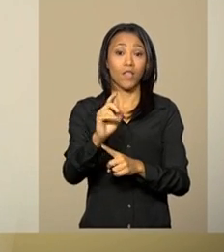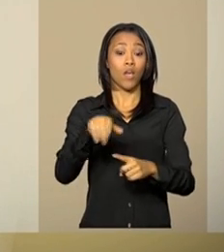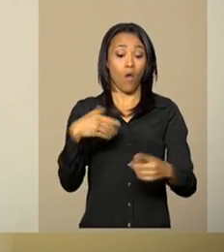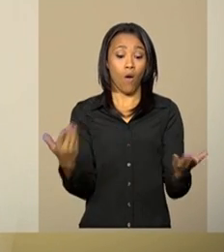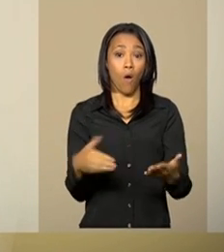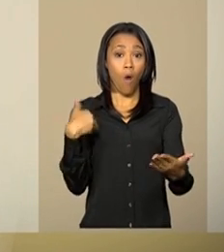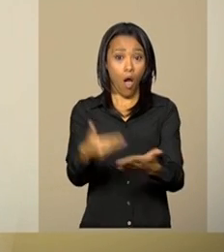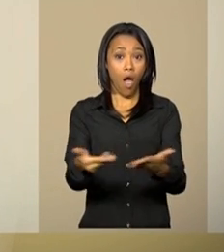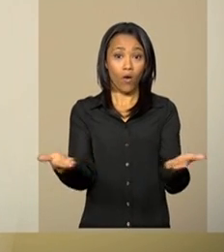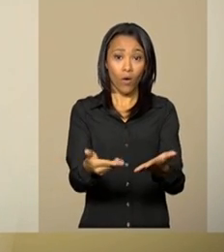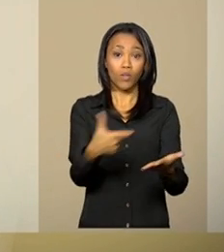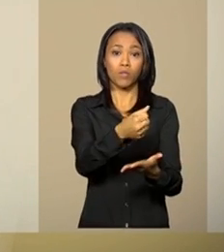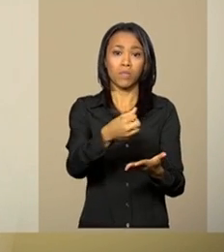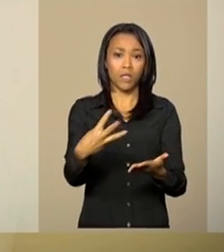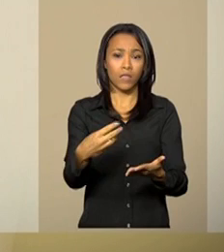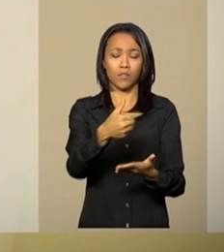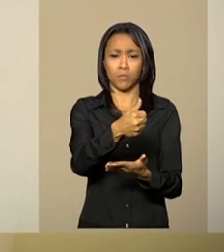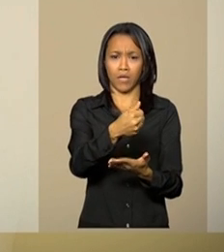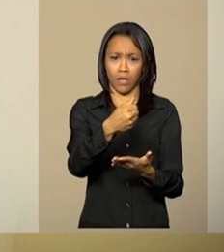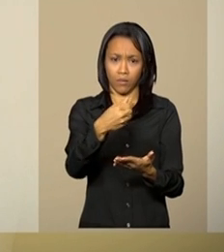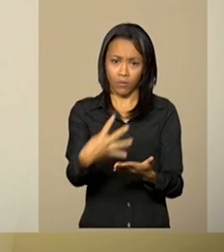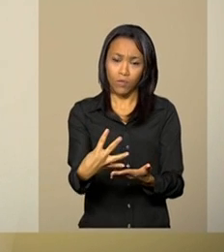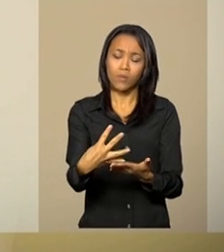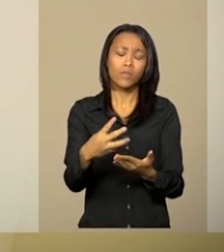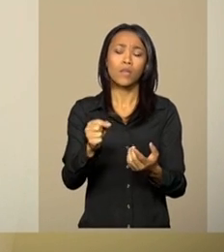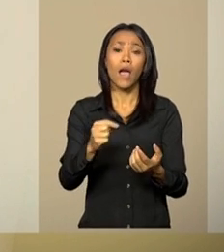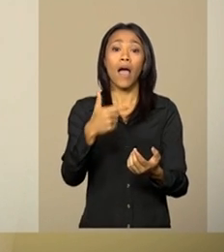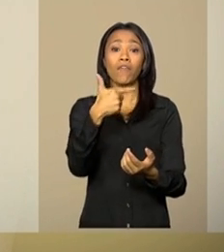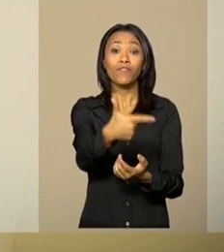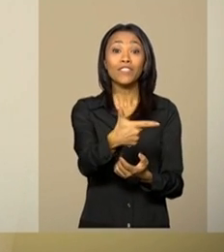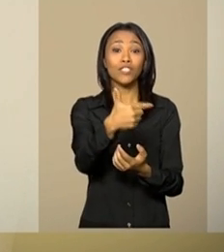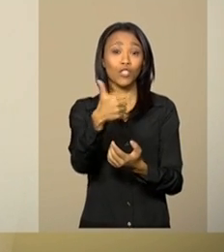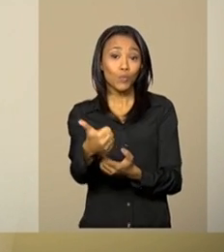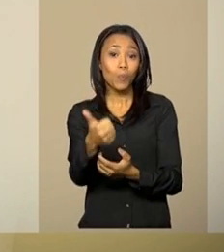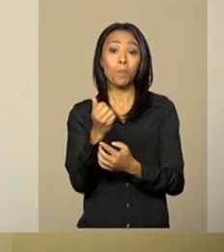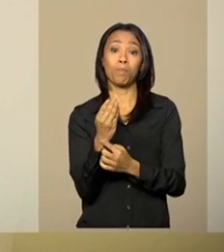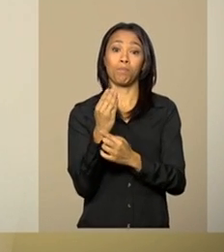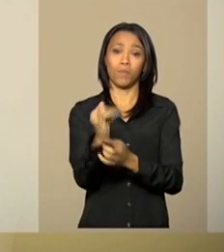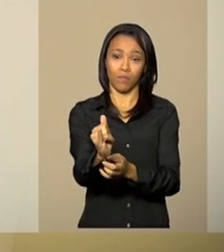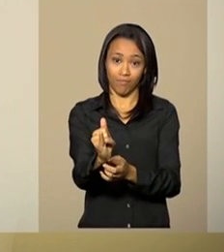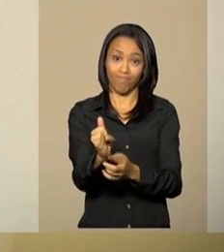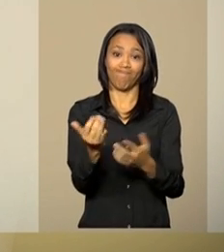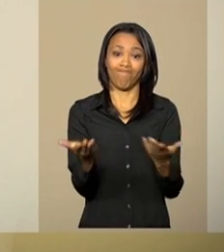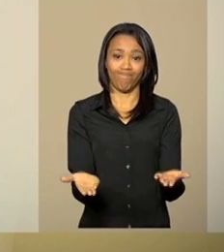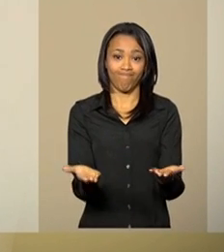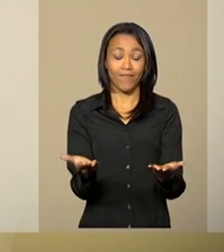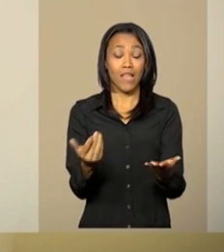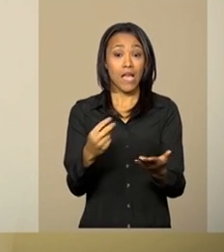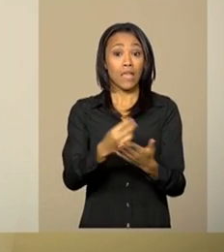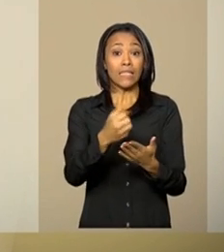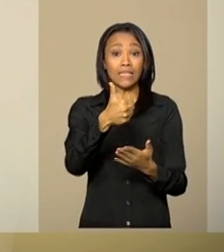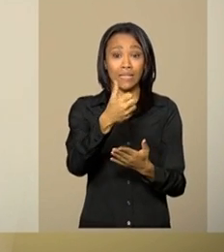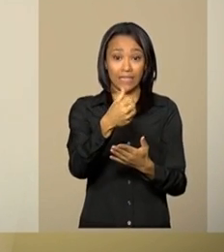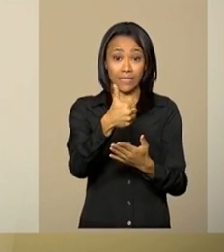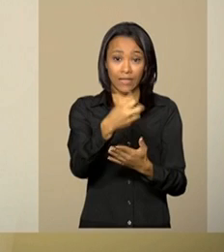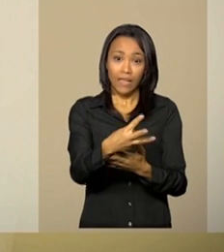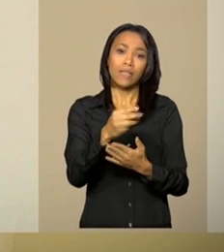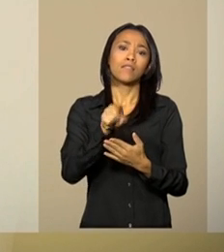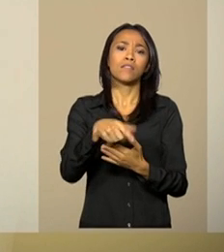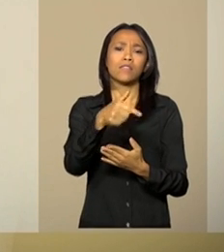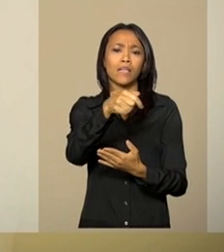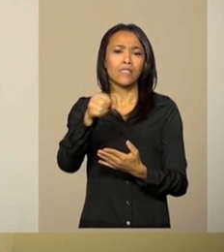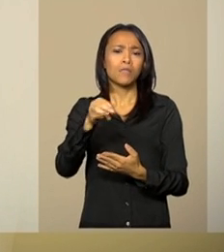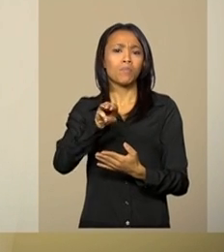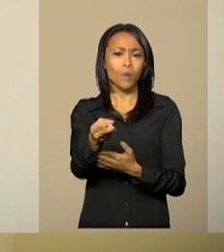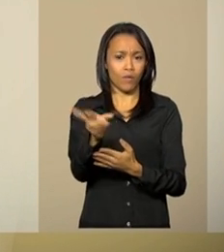Chegamos nessa safra de 2013, 2014, a 21 bilhões. E aí, Luciano? 13 bilhões e 700 milhões